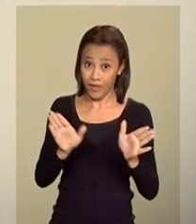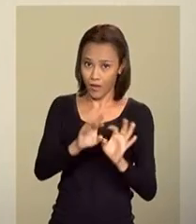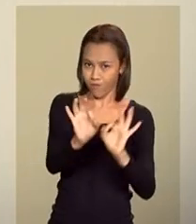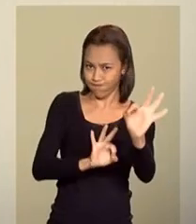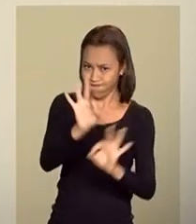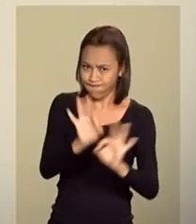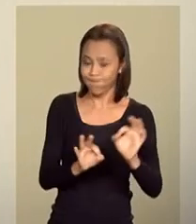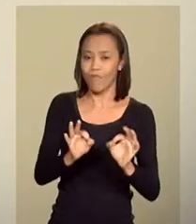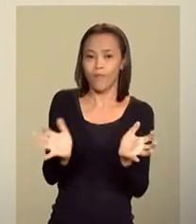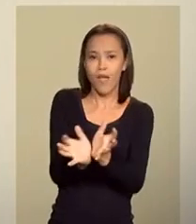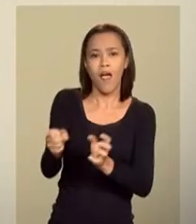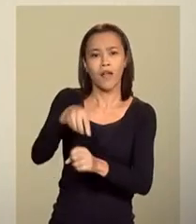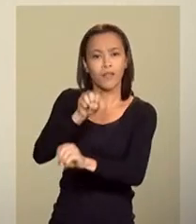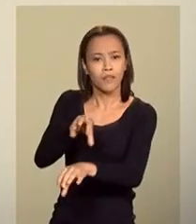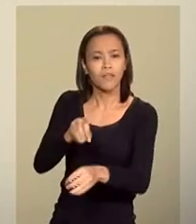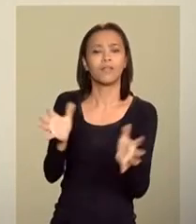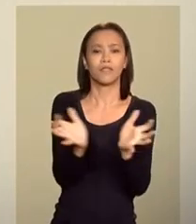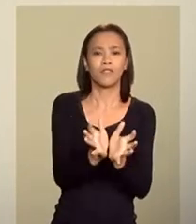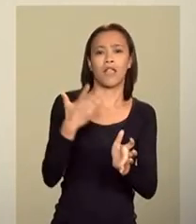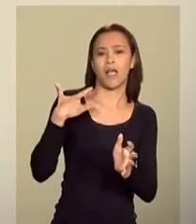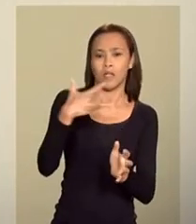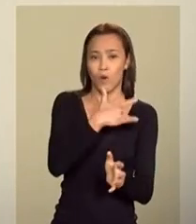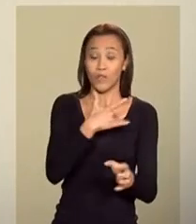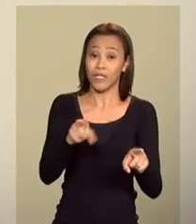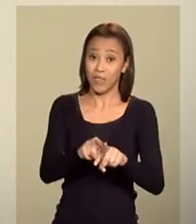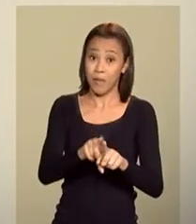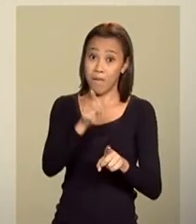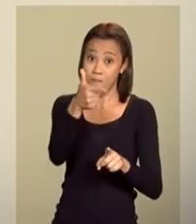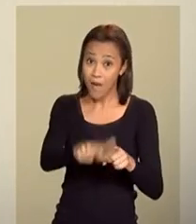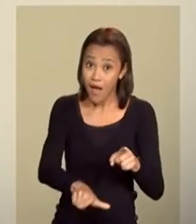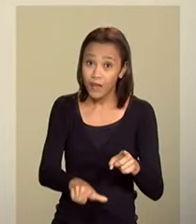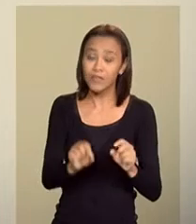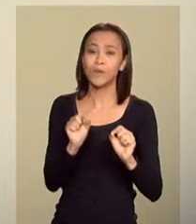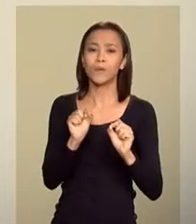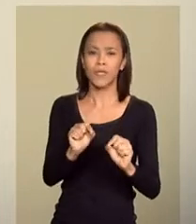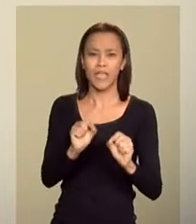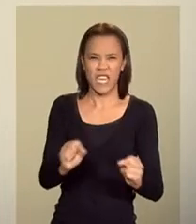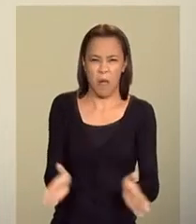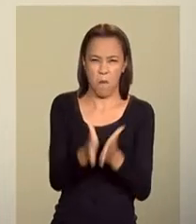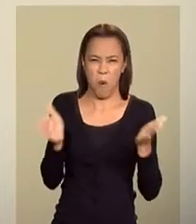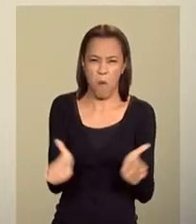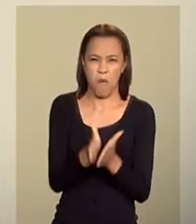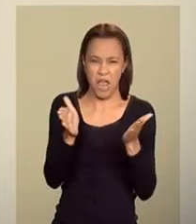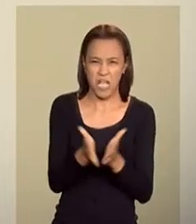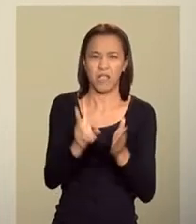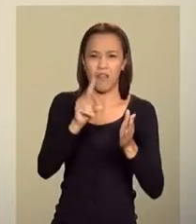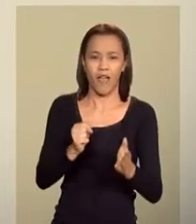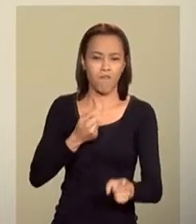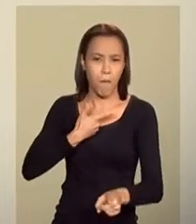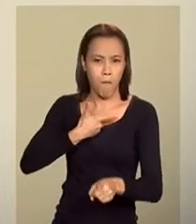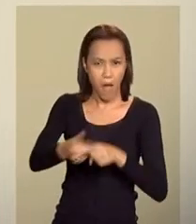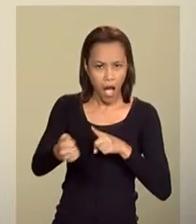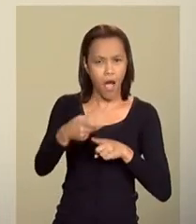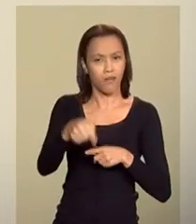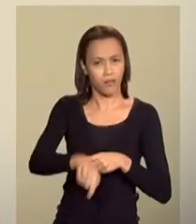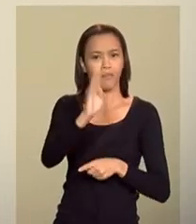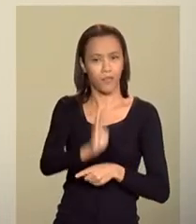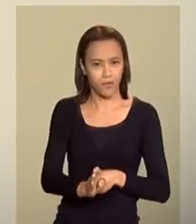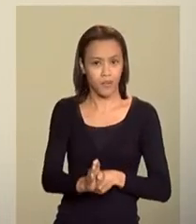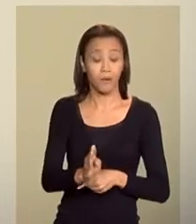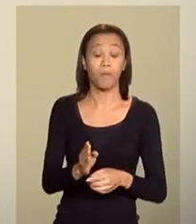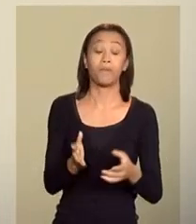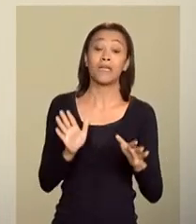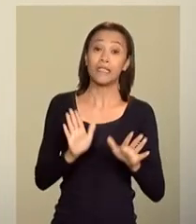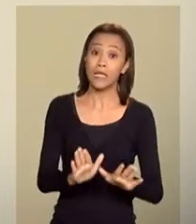na educação e na saúde e nos aproximando do dia em que a miséria estará superada no nosso Brasil